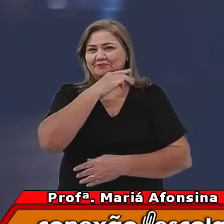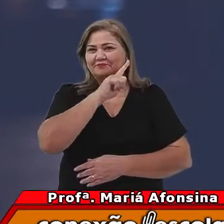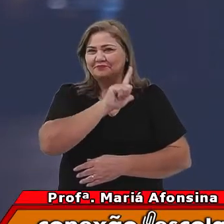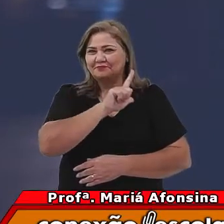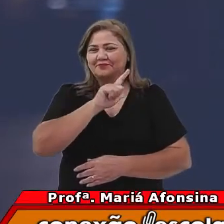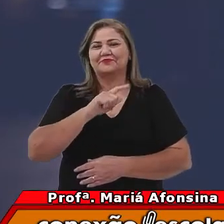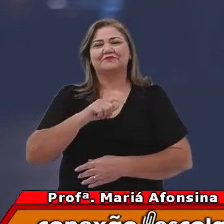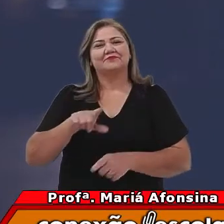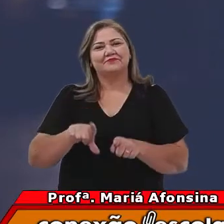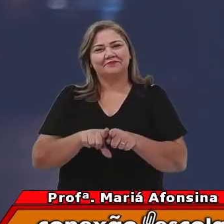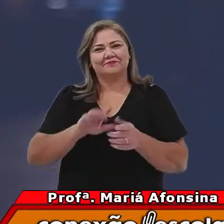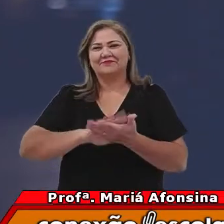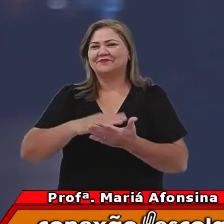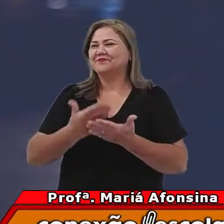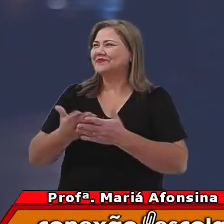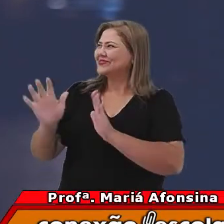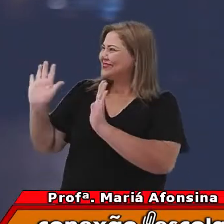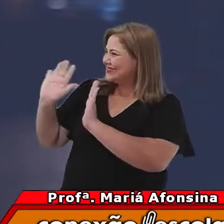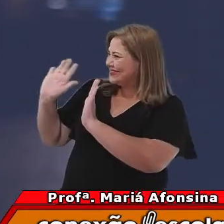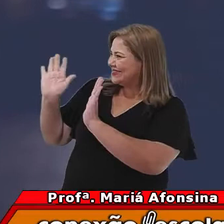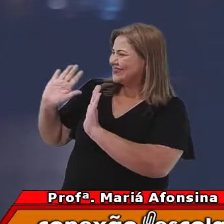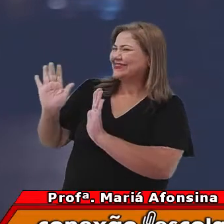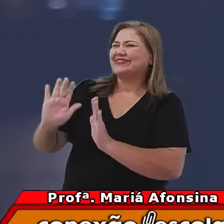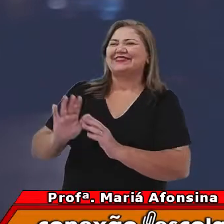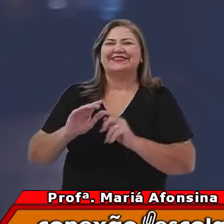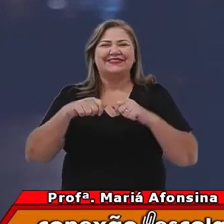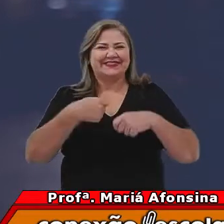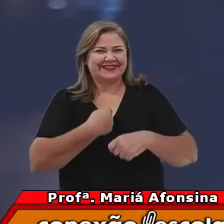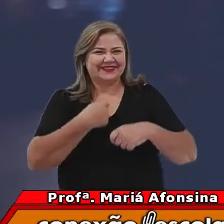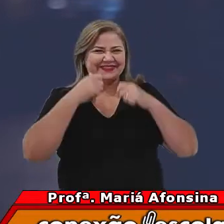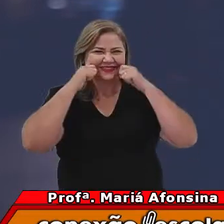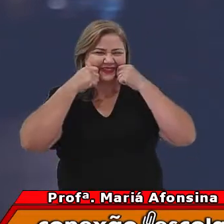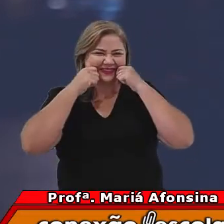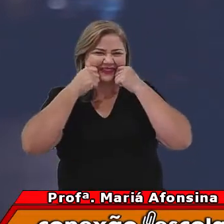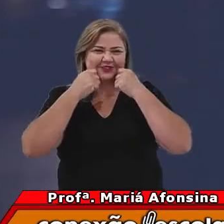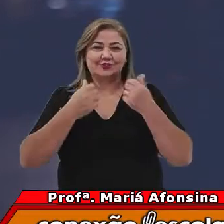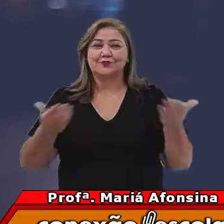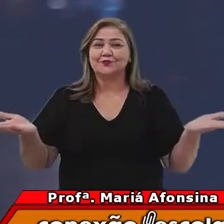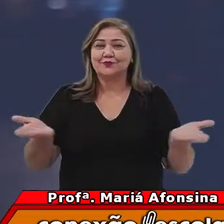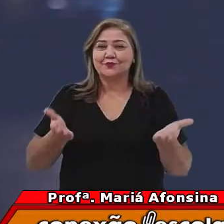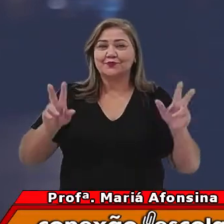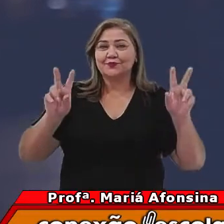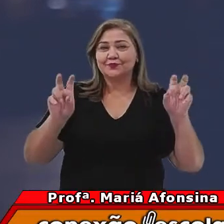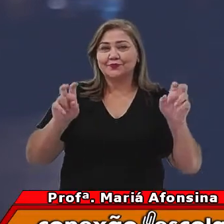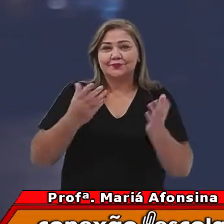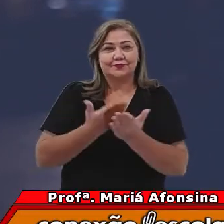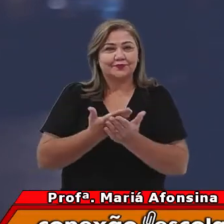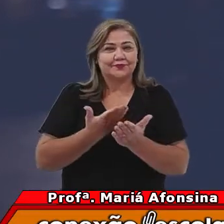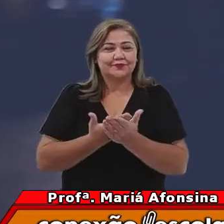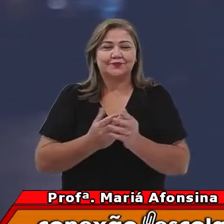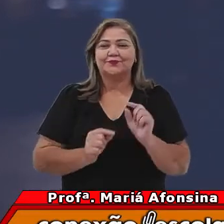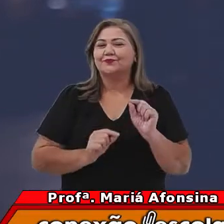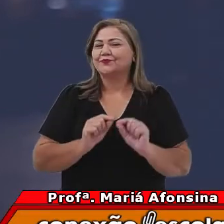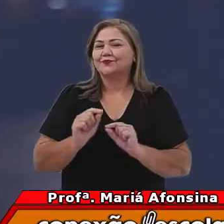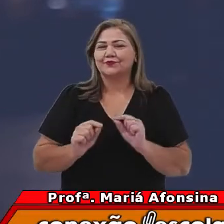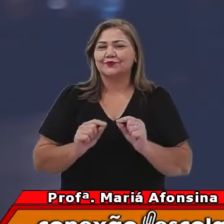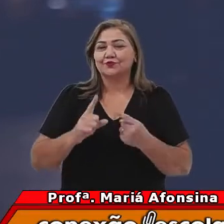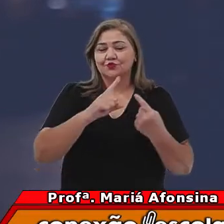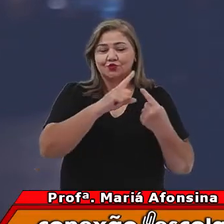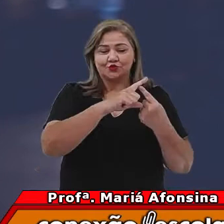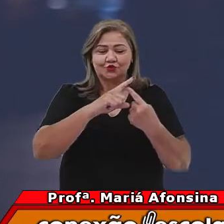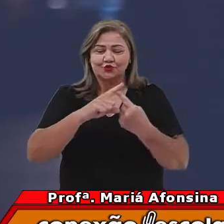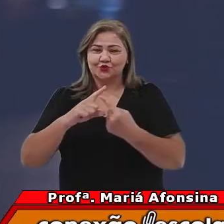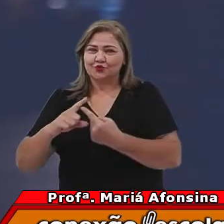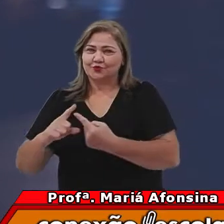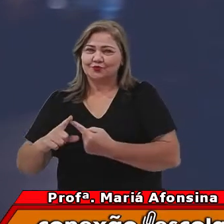intérprete Maria. Olá, Maria, tudo bem? Hoje o tema da nossa aula é tipos